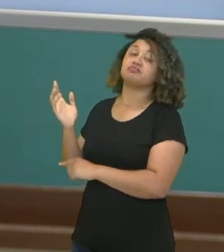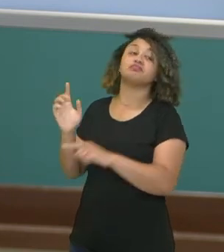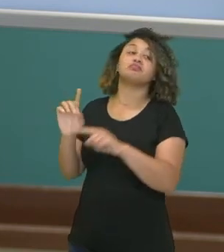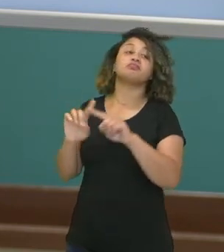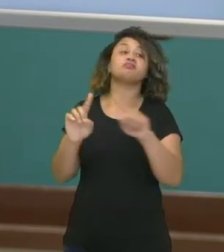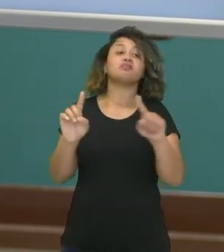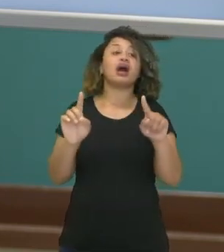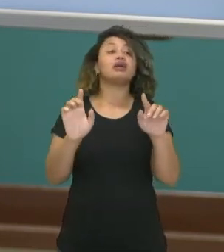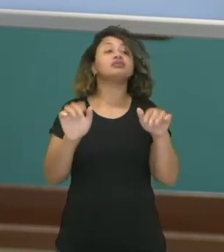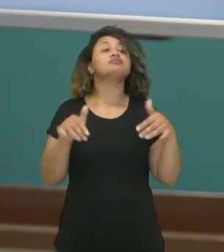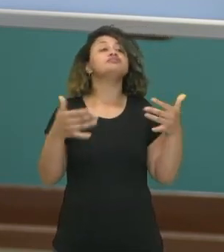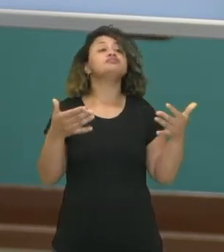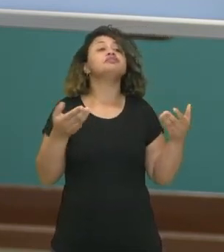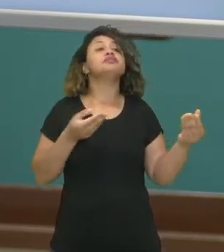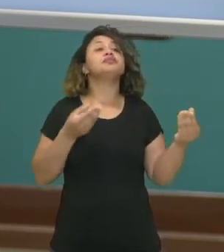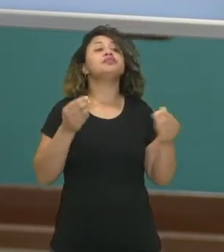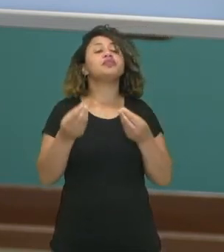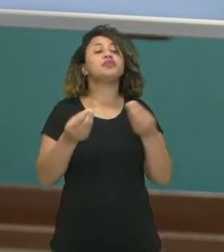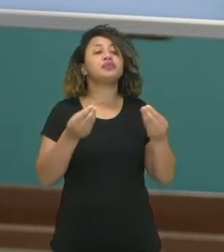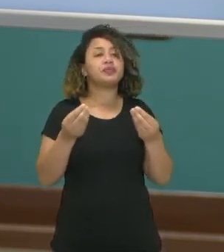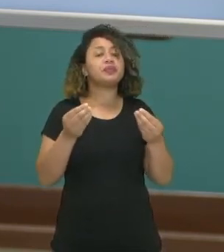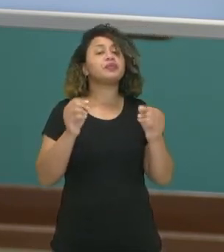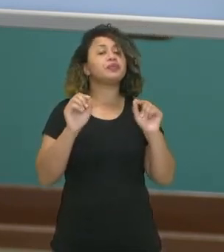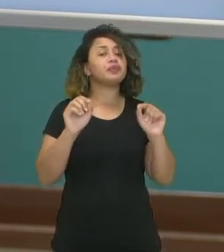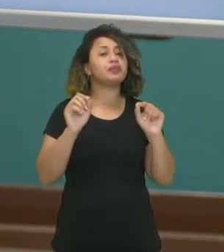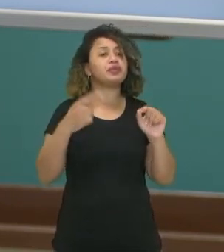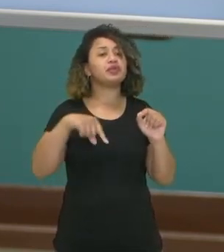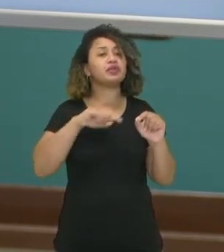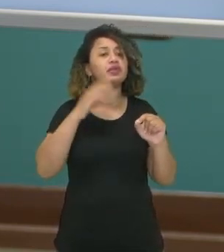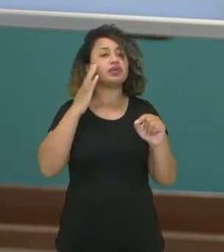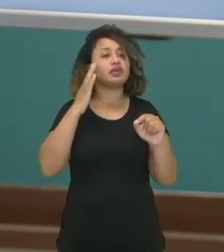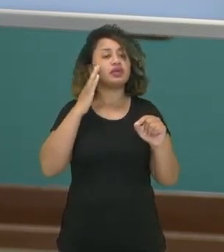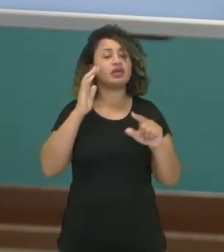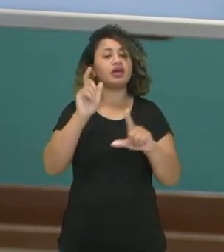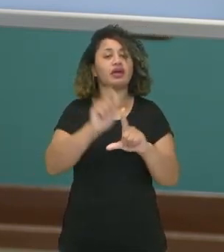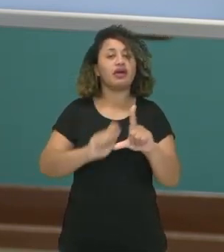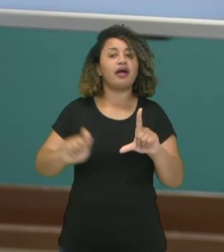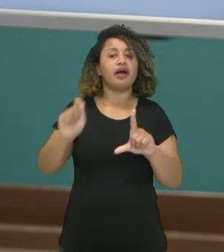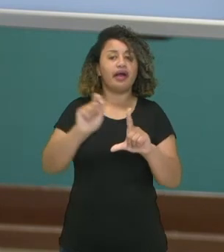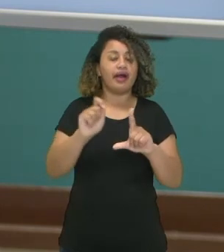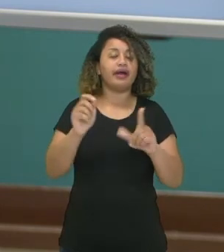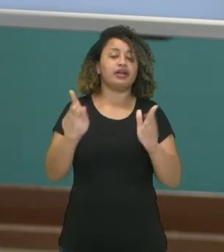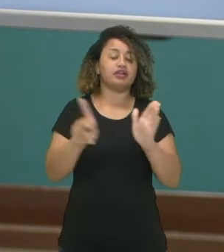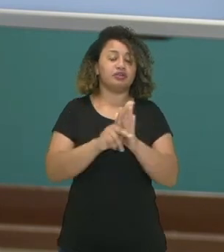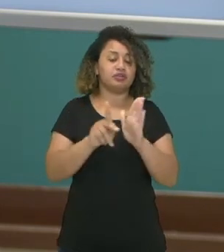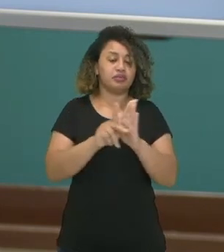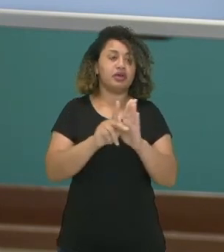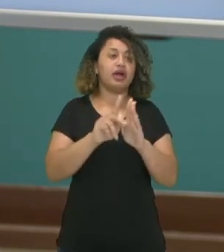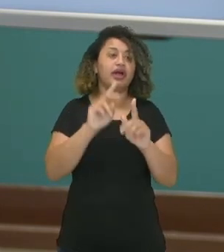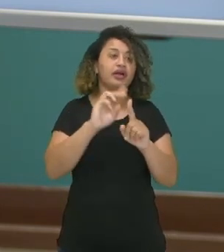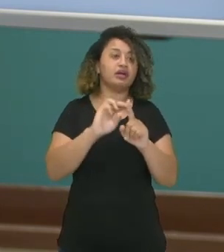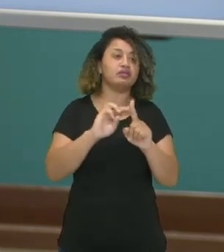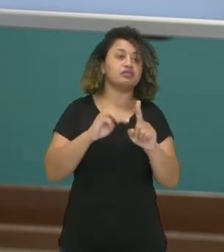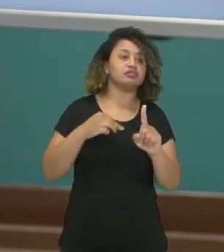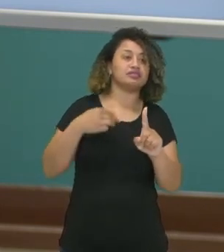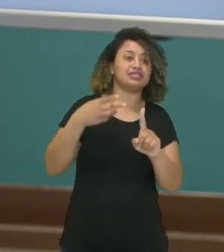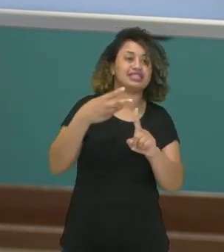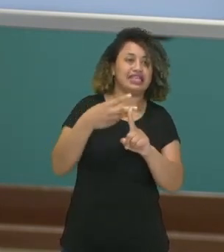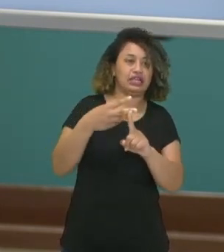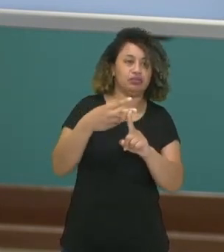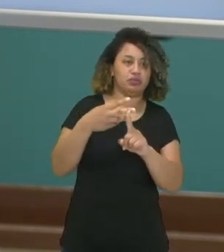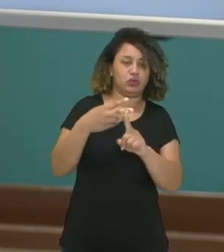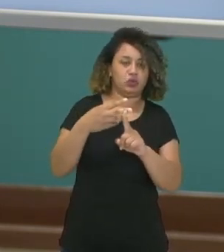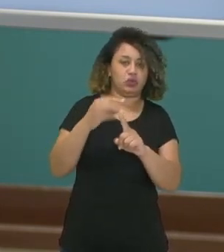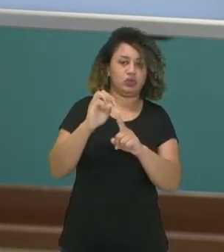mas então nós temos que a área em que será colocado o piso é o triplo dessa área